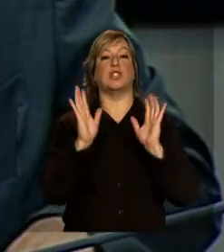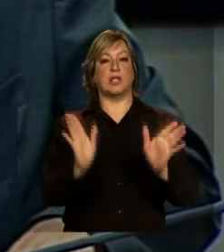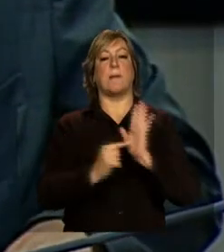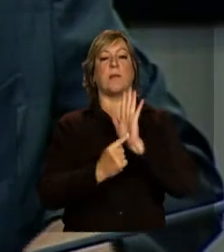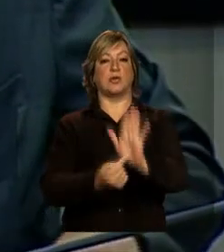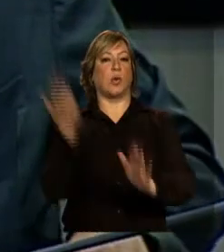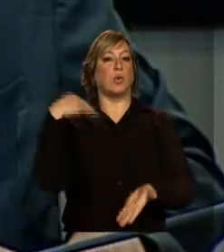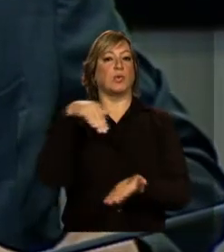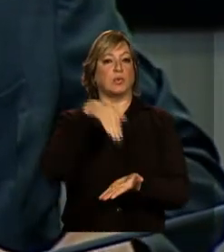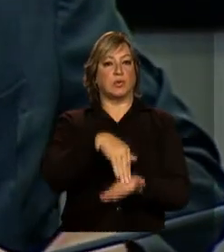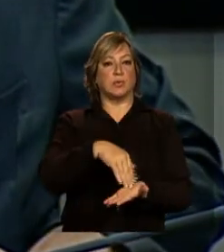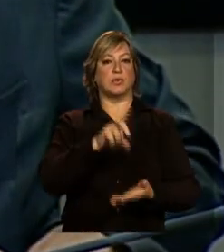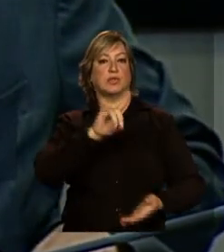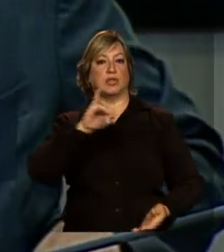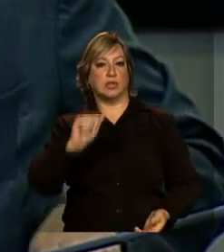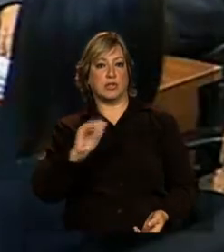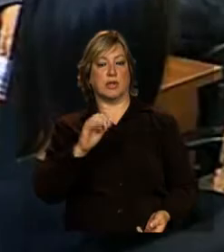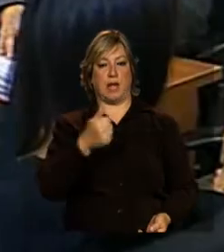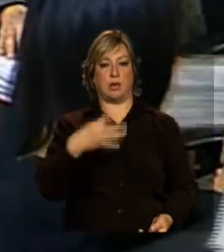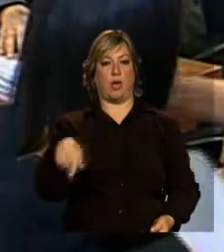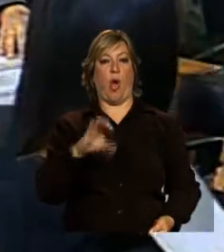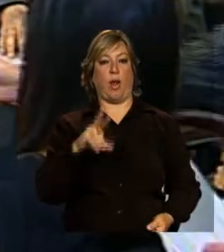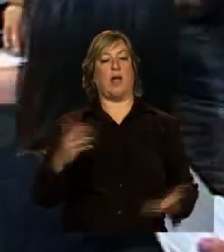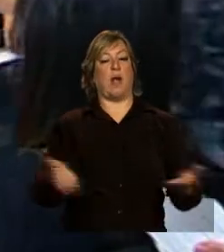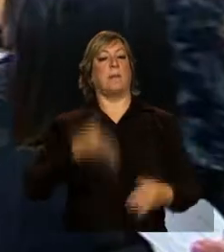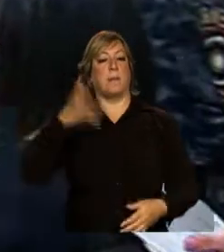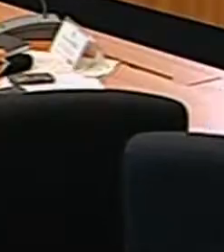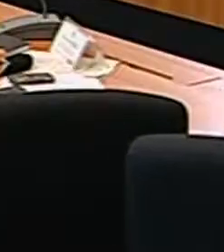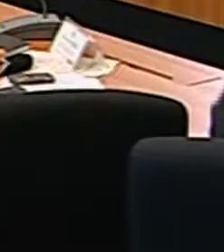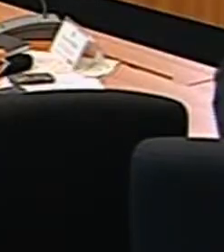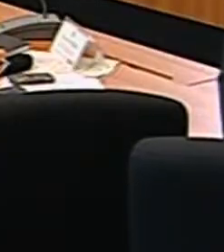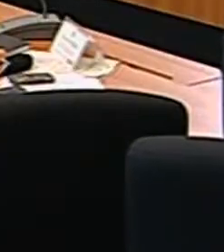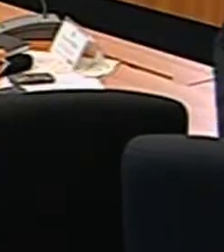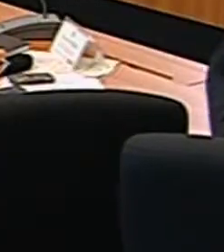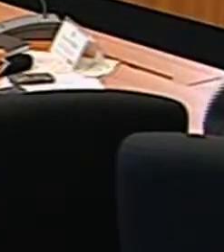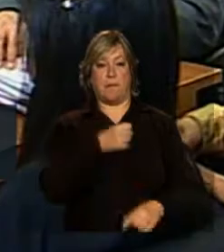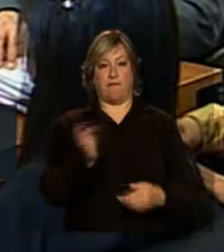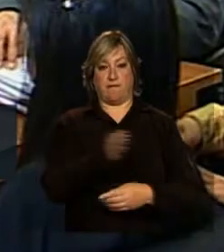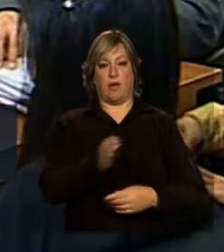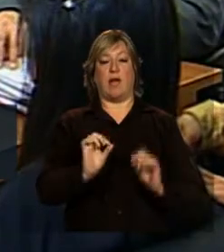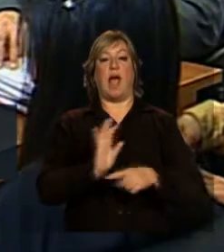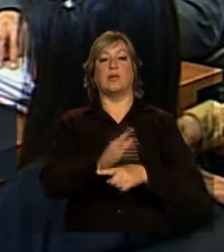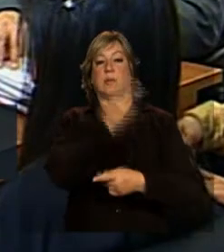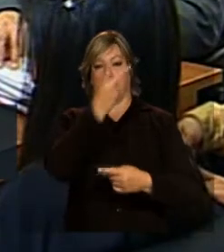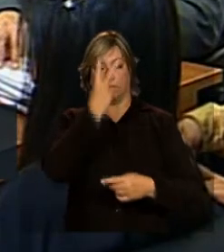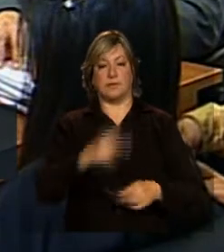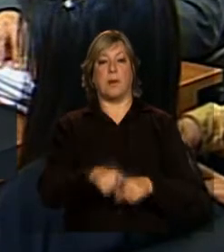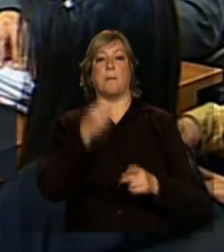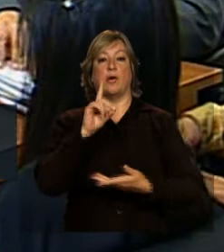CONAD no último dia 14. Então, com a palavra, a nossa ministra Maria do Rosário. Bom dia a todos e todas,